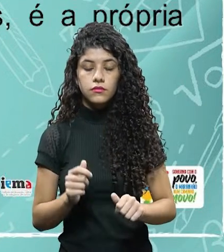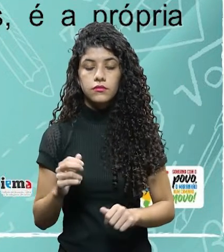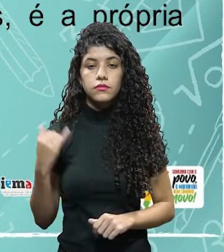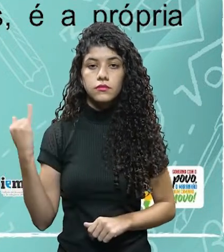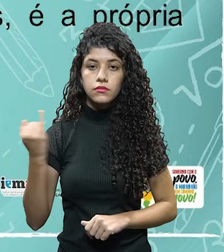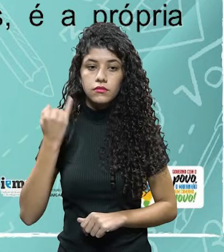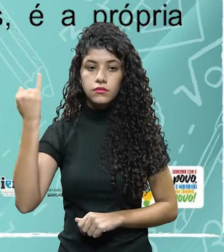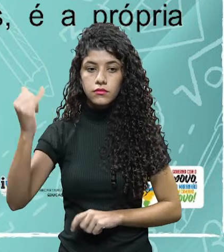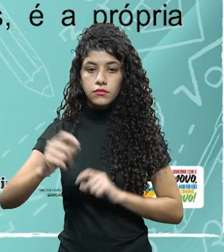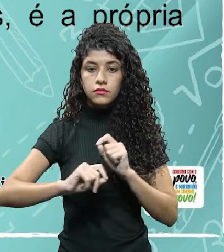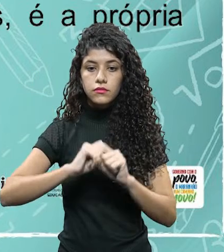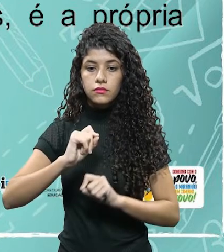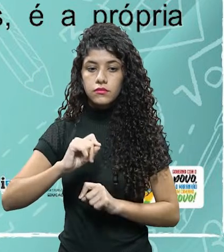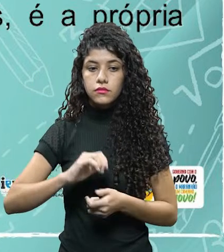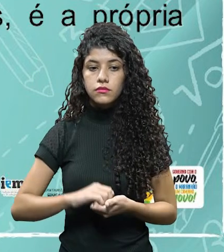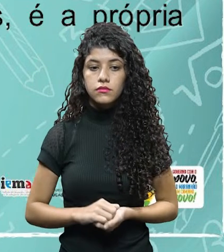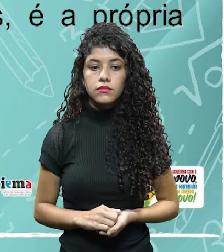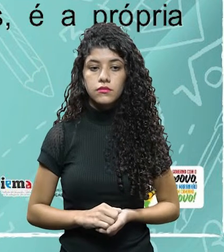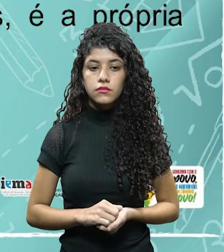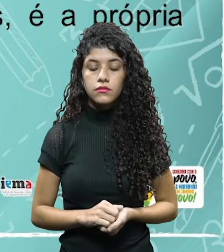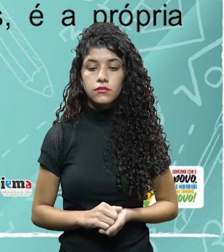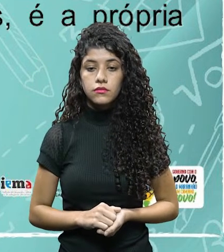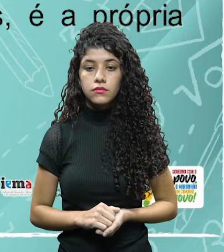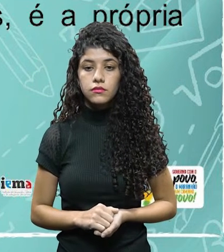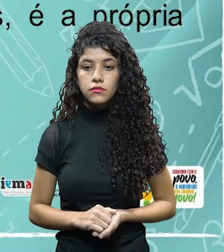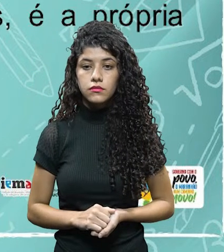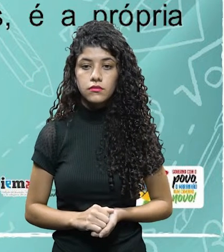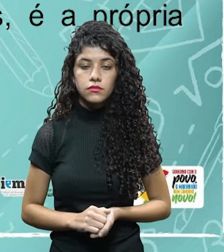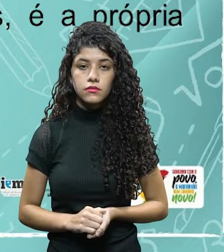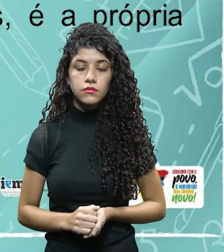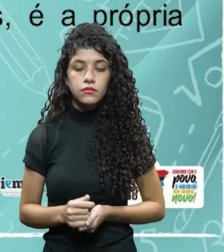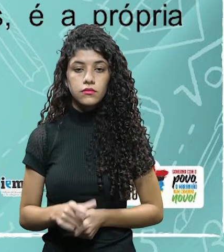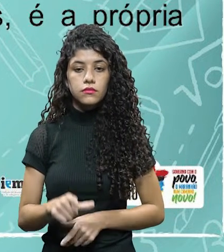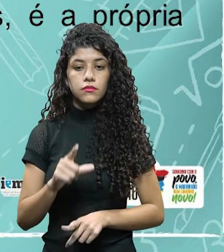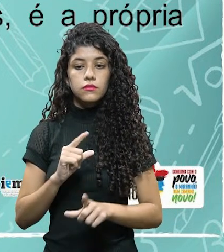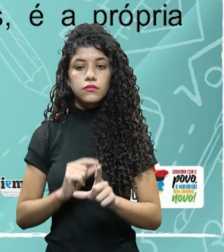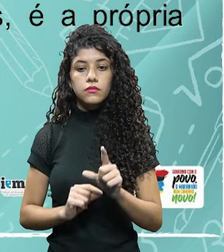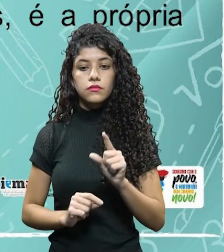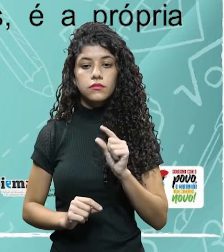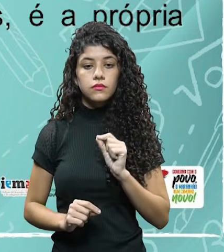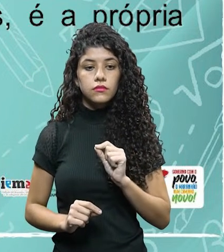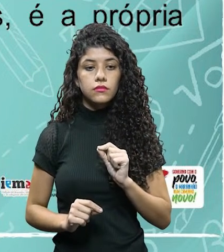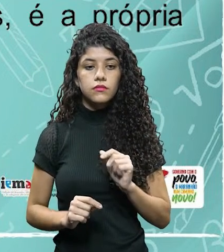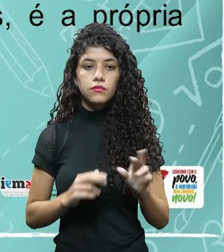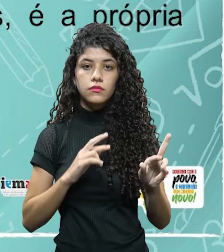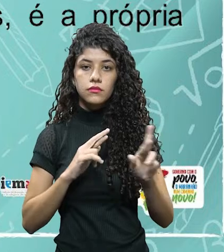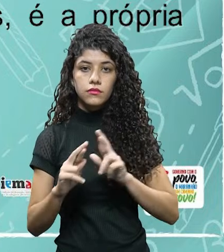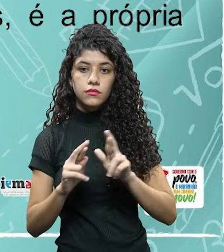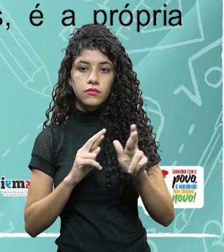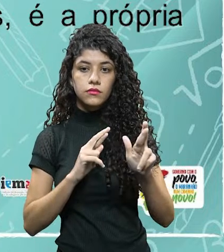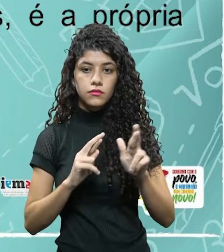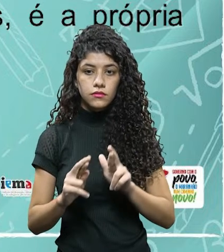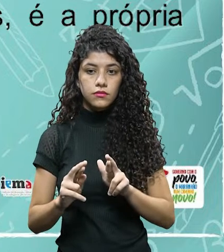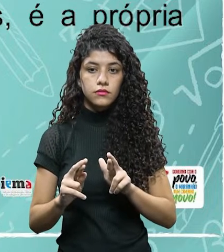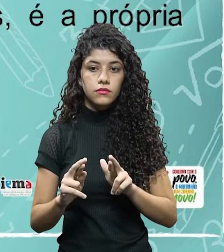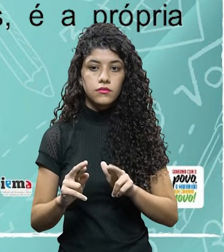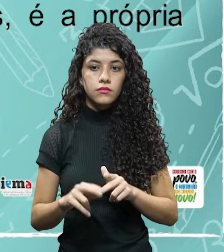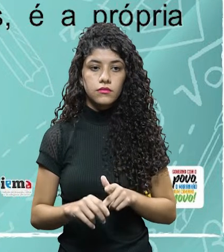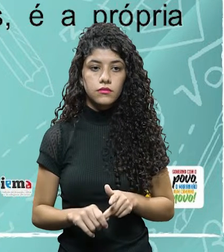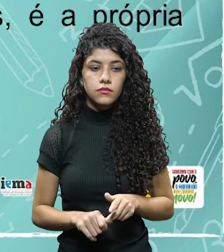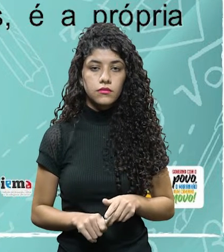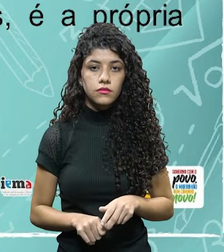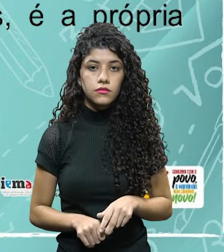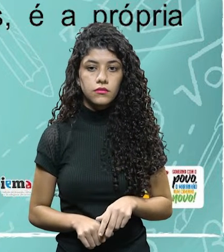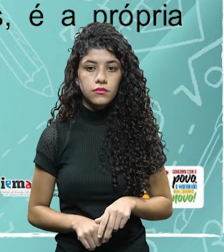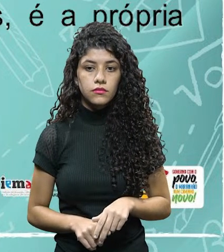muito importante para a esfera gerencial. Os que tomam decisões devem compreender a relação entre os custos